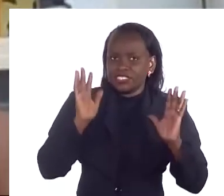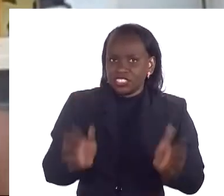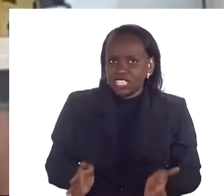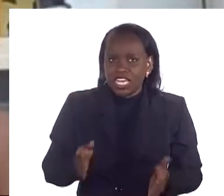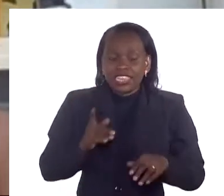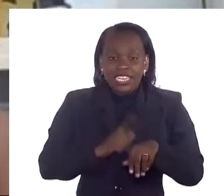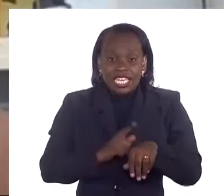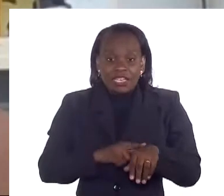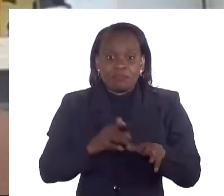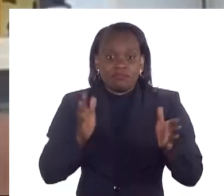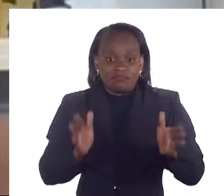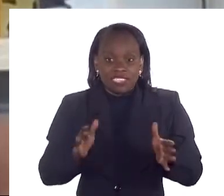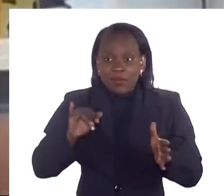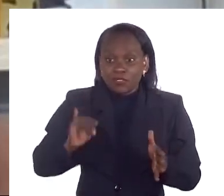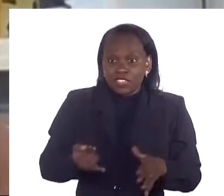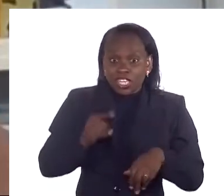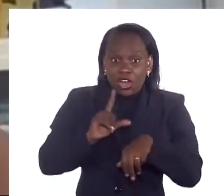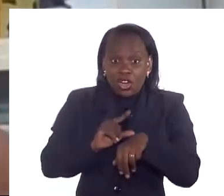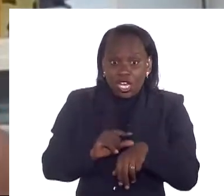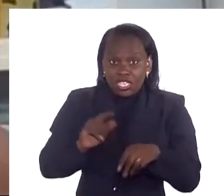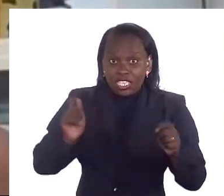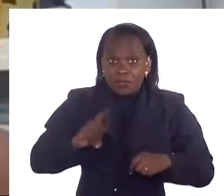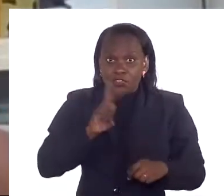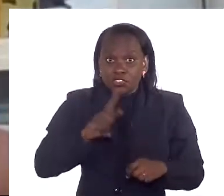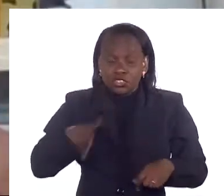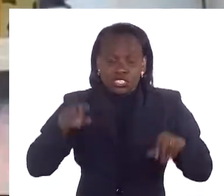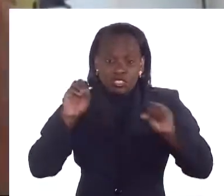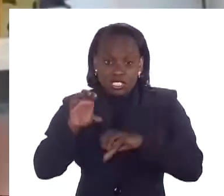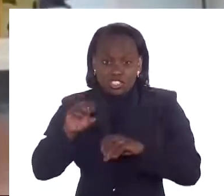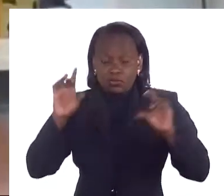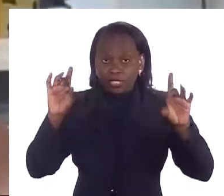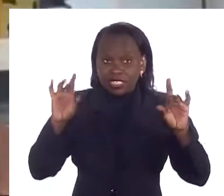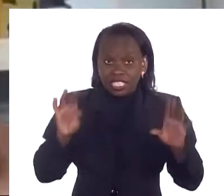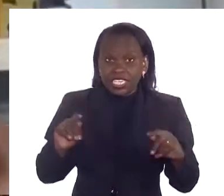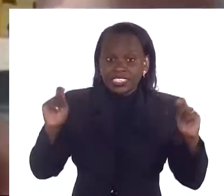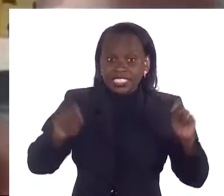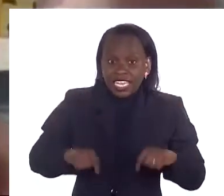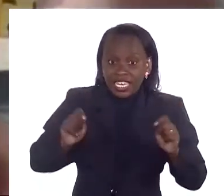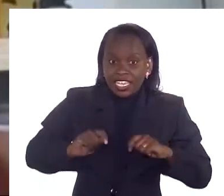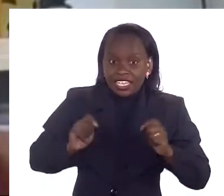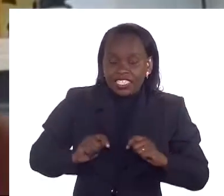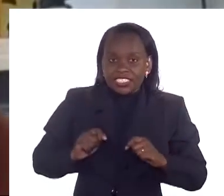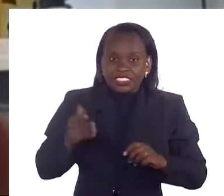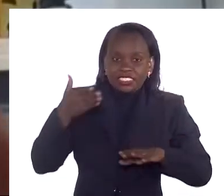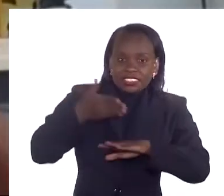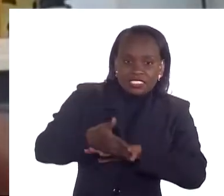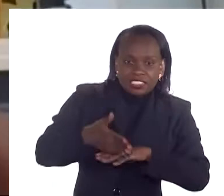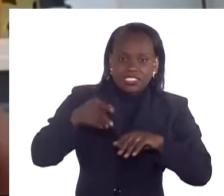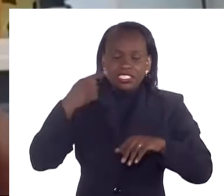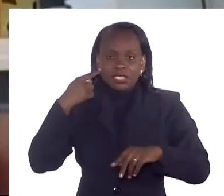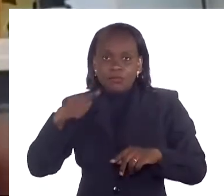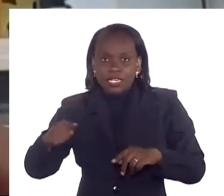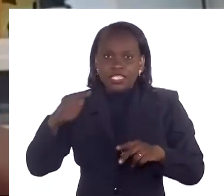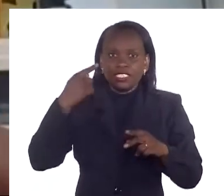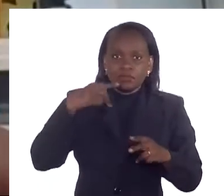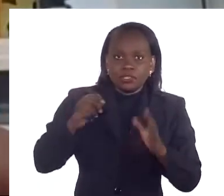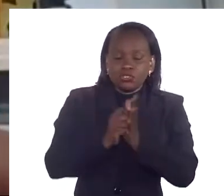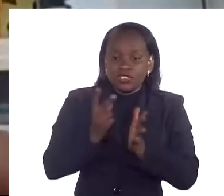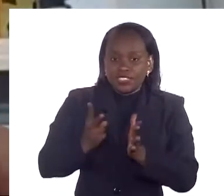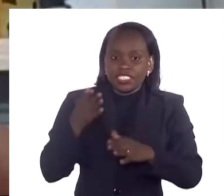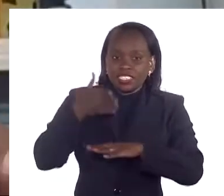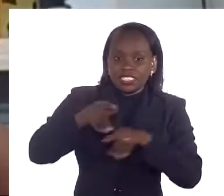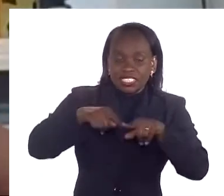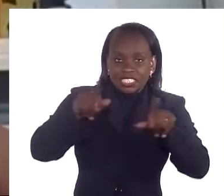de momentos, né, de aproveitar a carga horária de professores de educação especial que possam estar indo 2, 3 vezes por